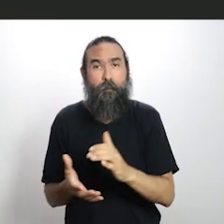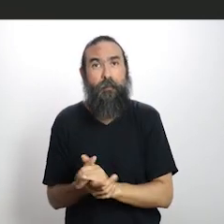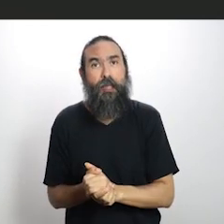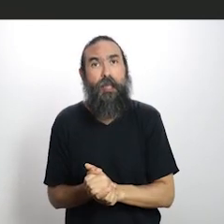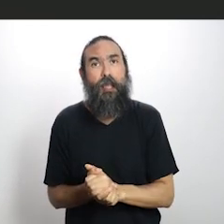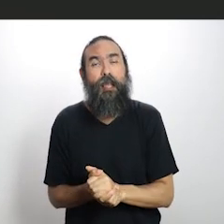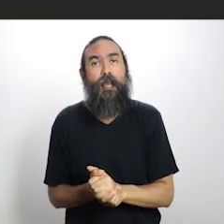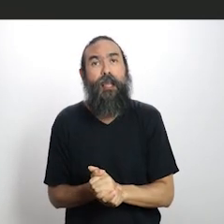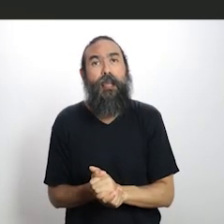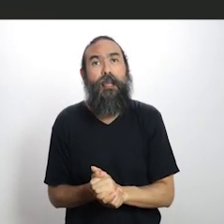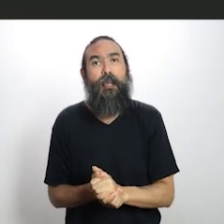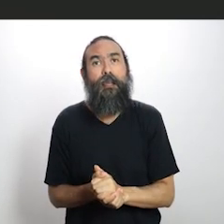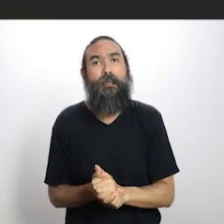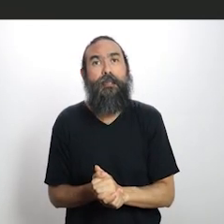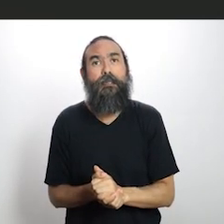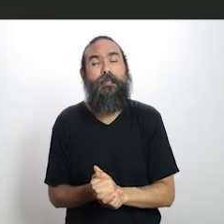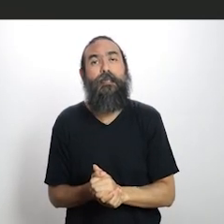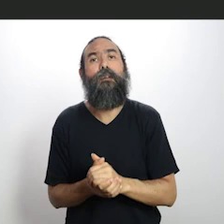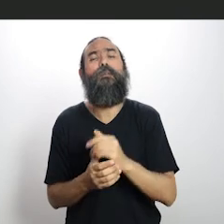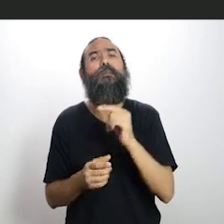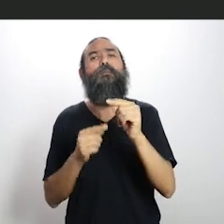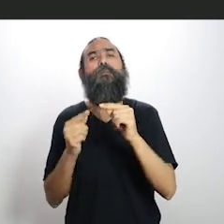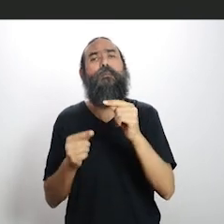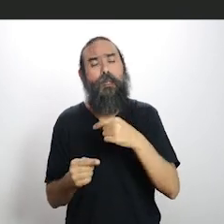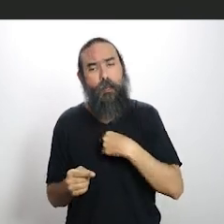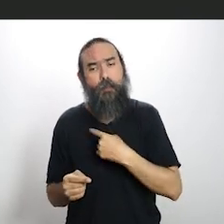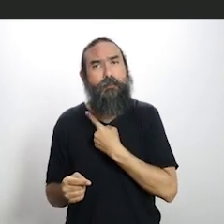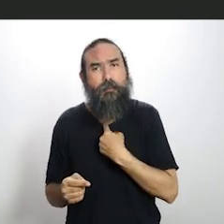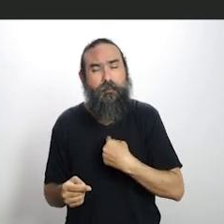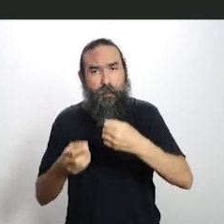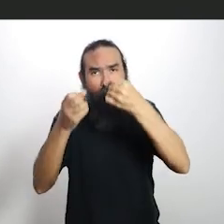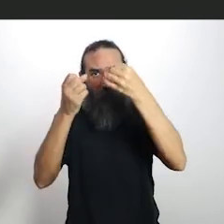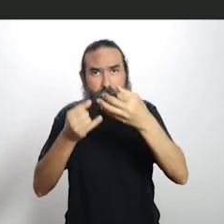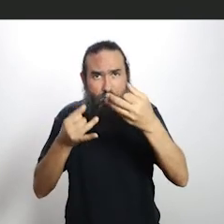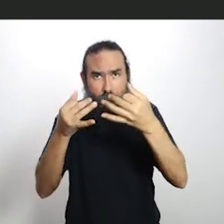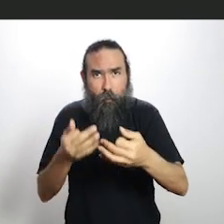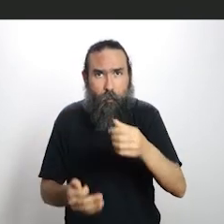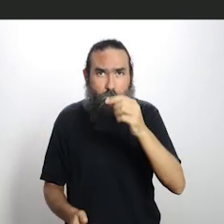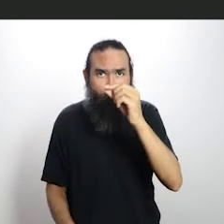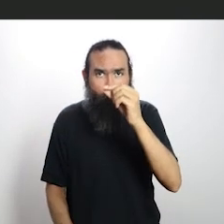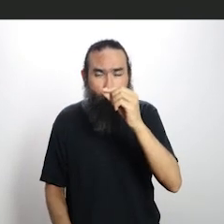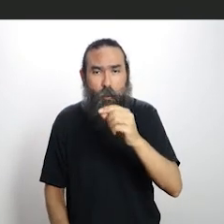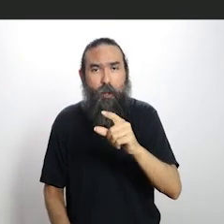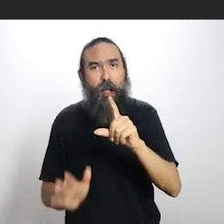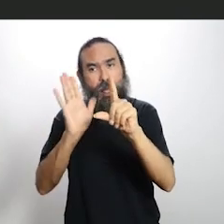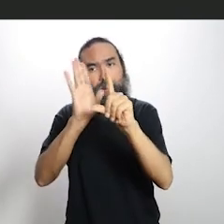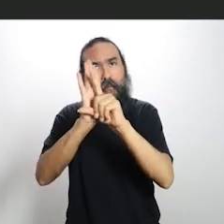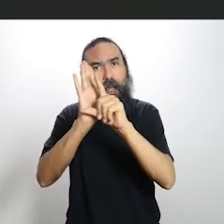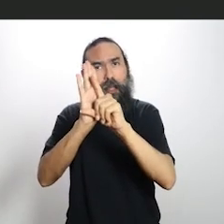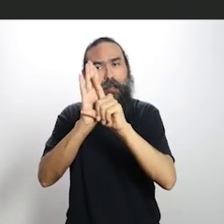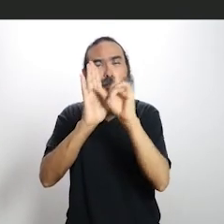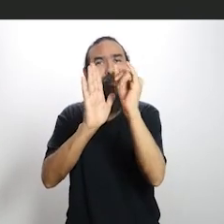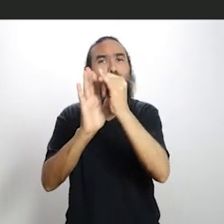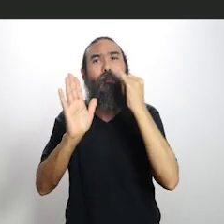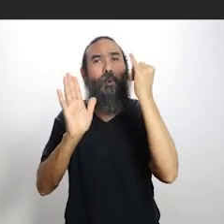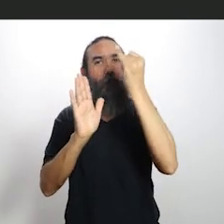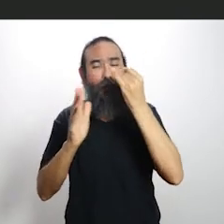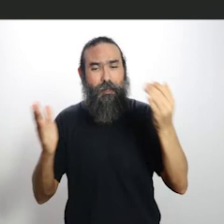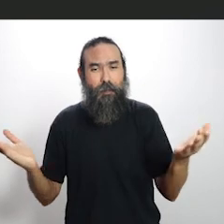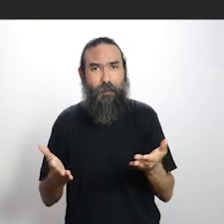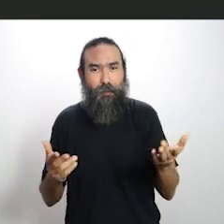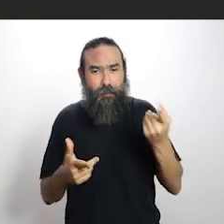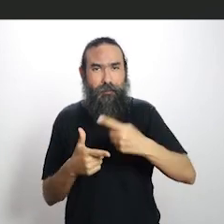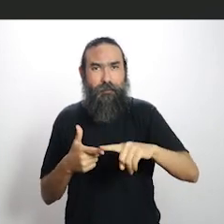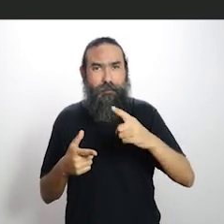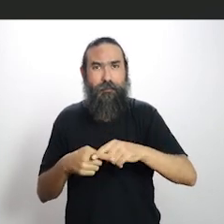importância né desse momento emergencial que a gente entende que ela é fundamental para atender principalmente